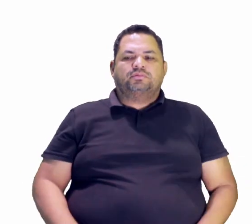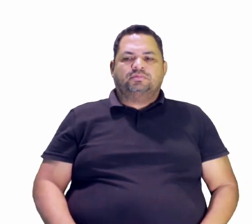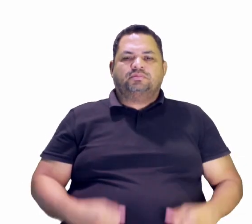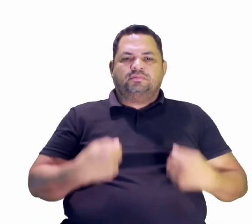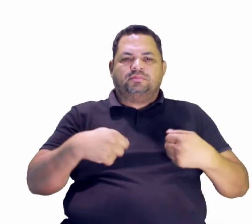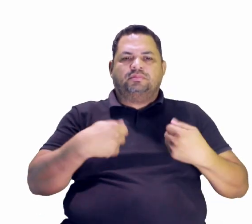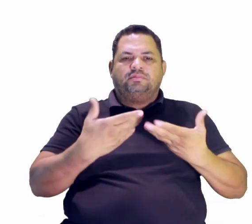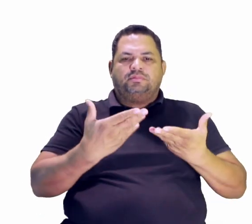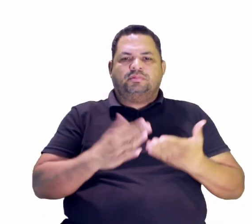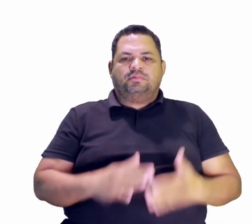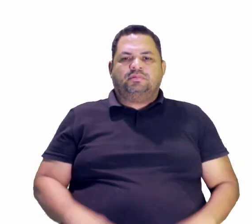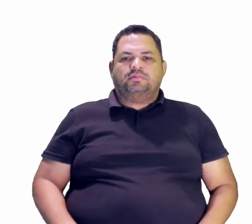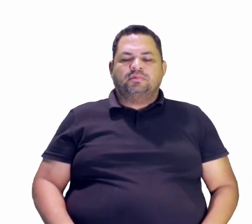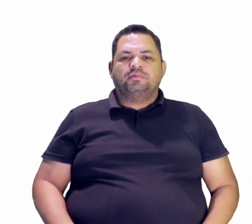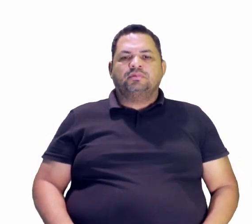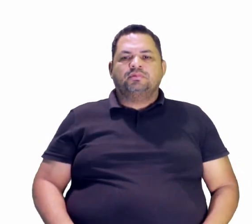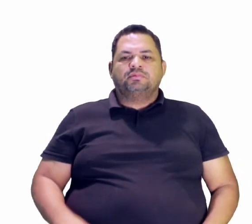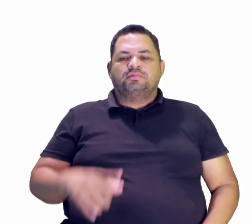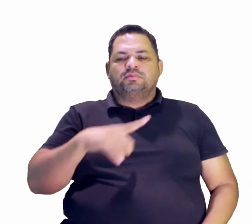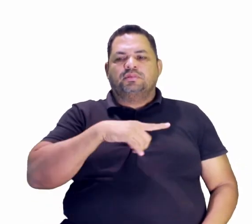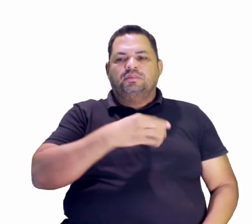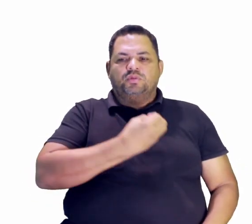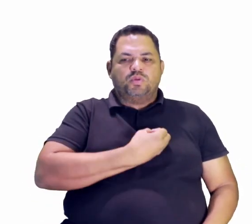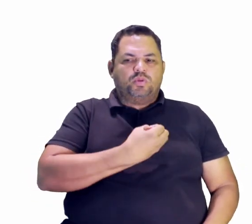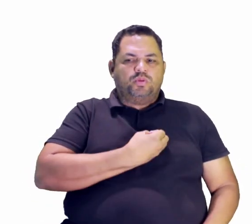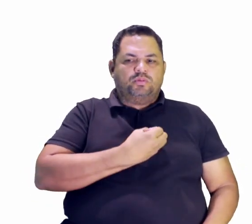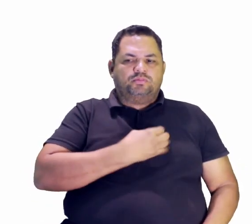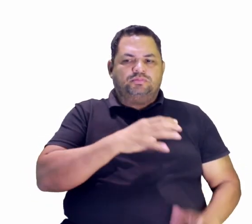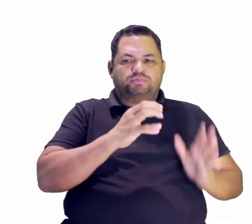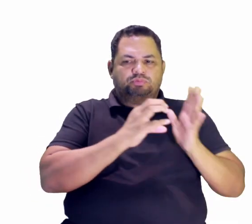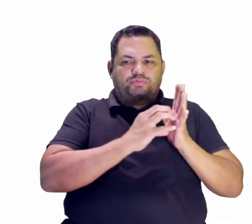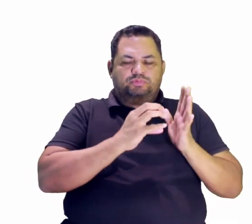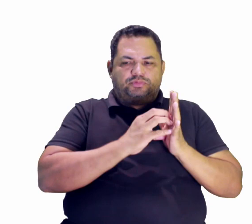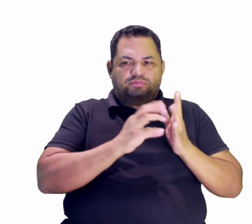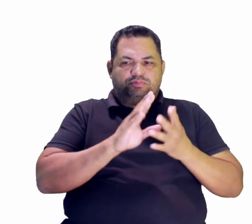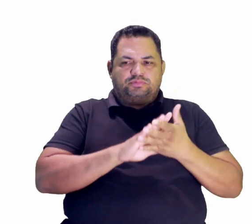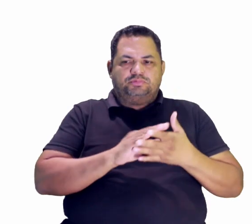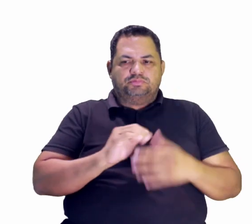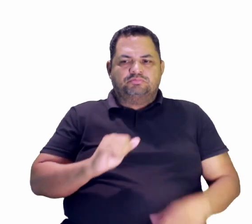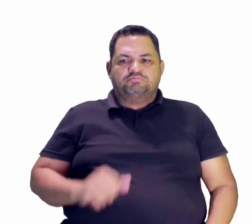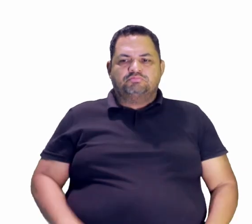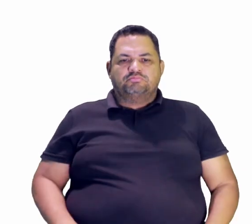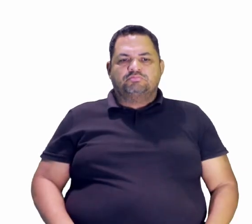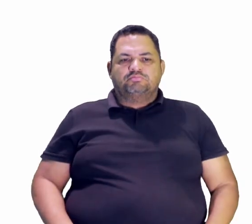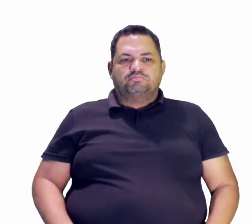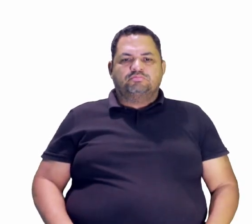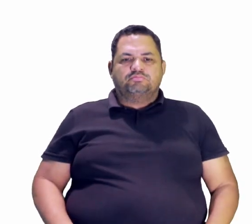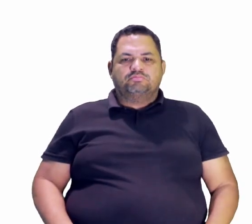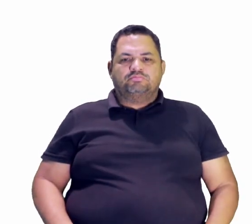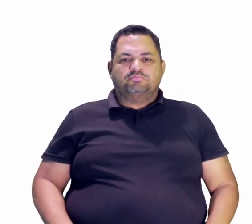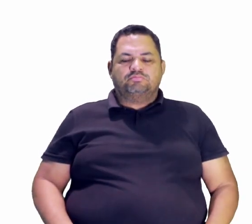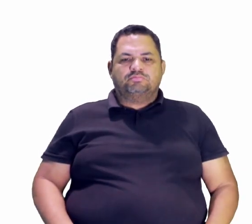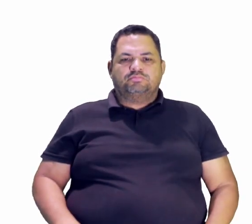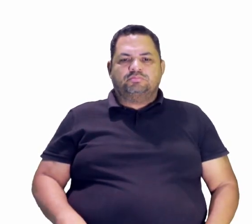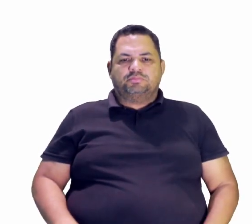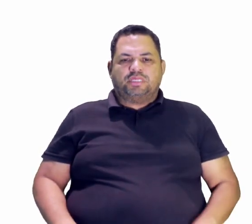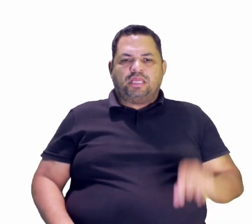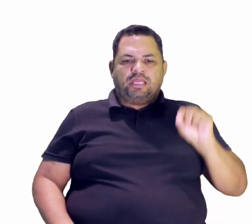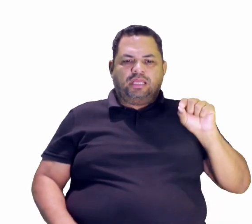preciso representar, como tem os números, os símbolos, que são algarismos, eu represento com segmento de